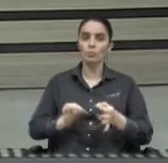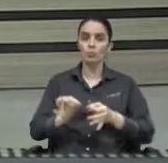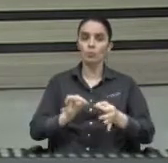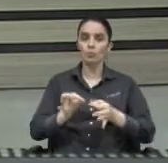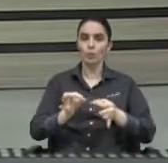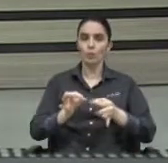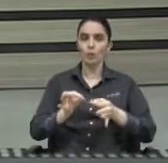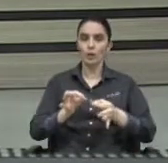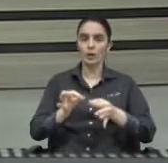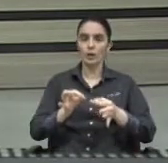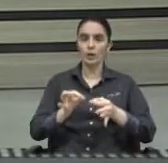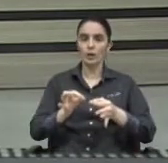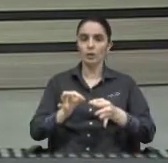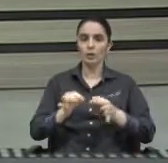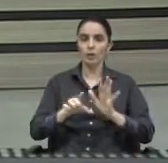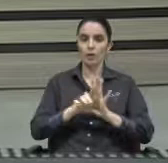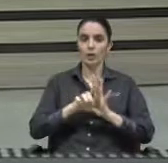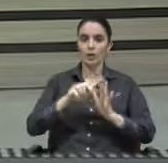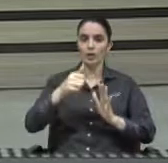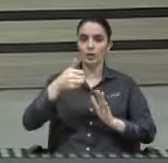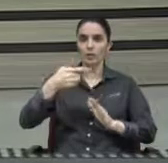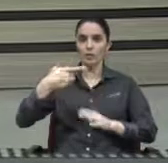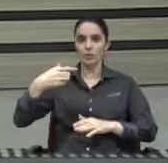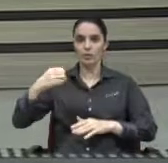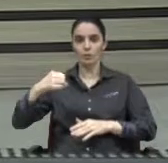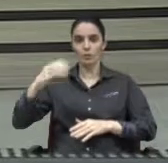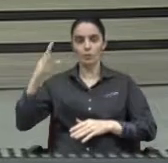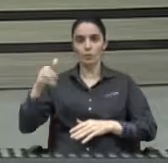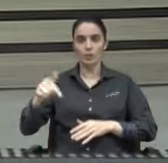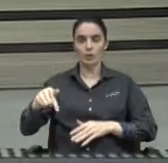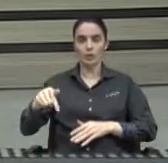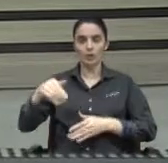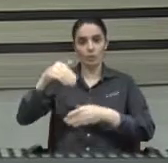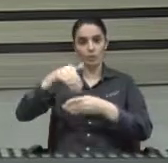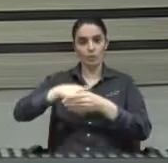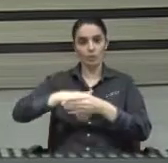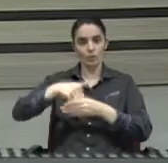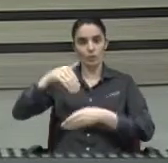projeto de lei 129/2017 vai à votação.